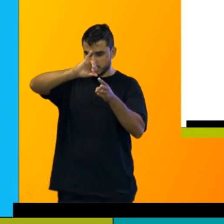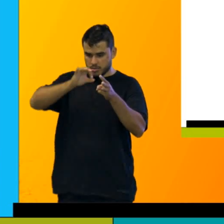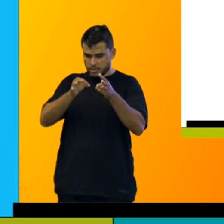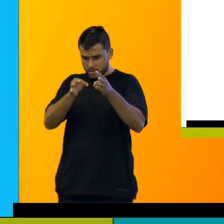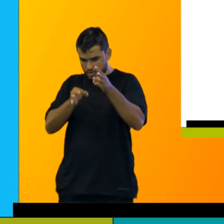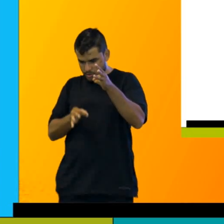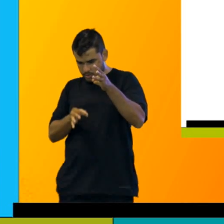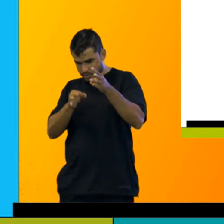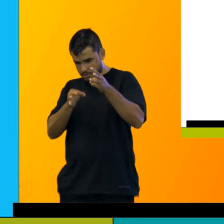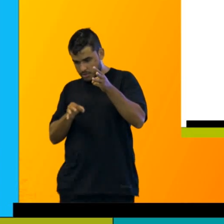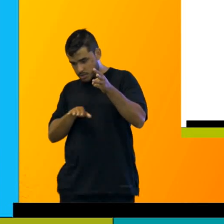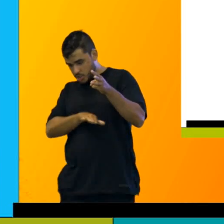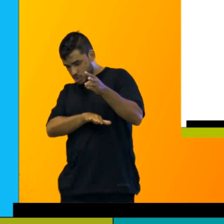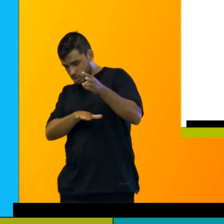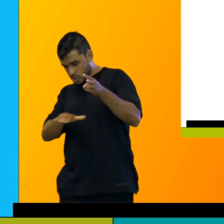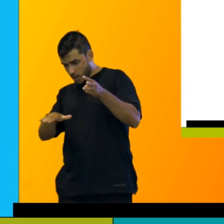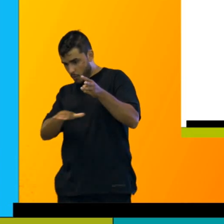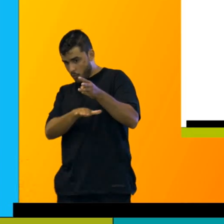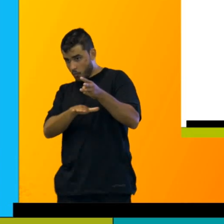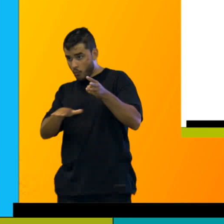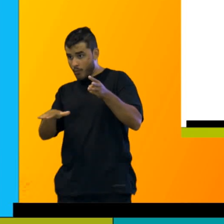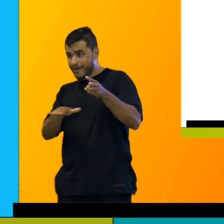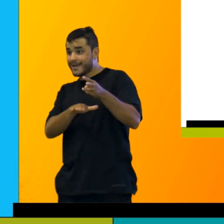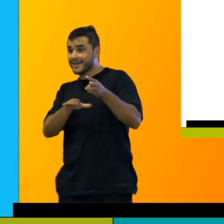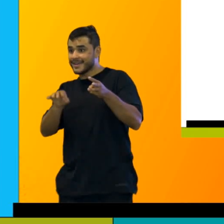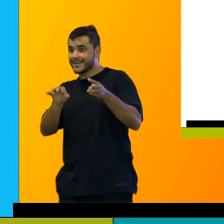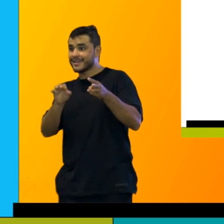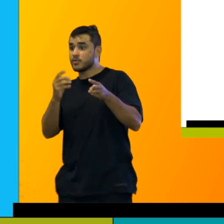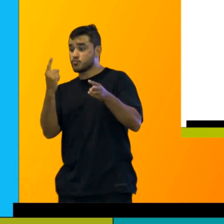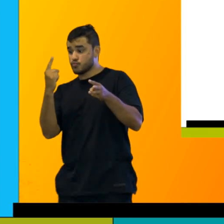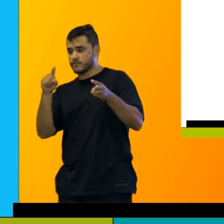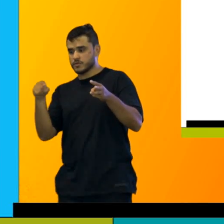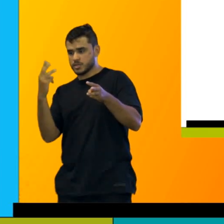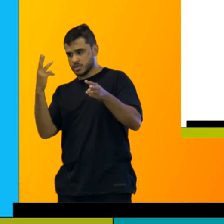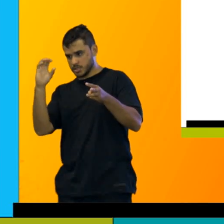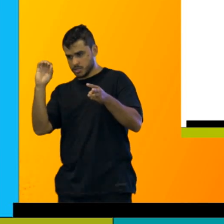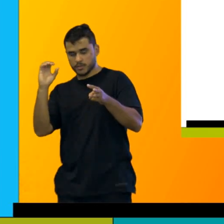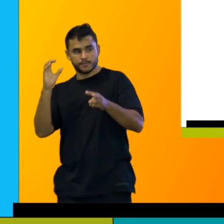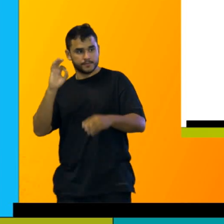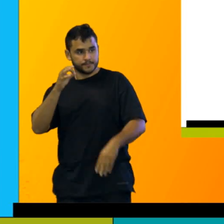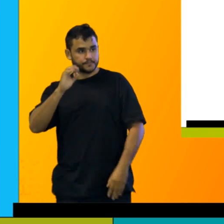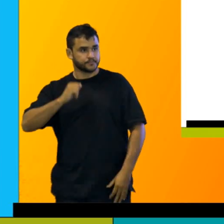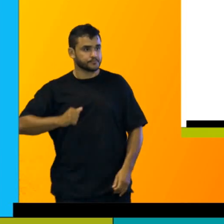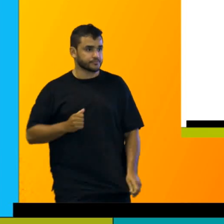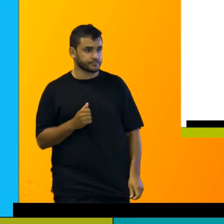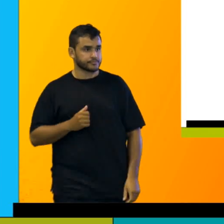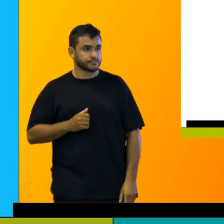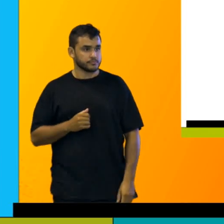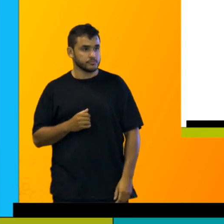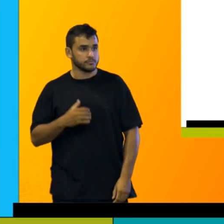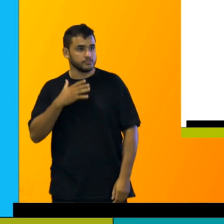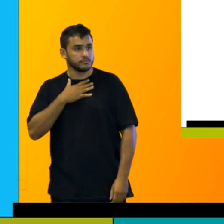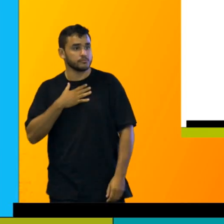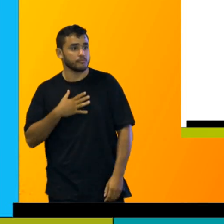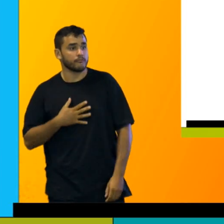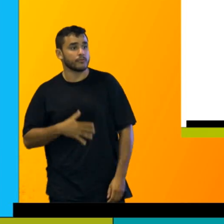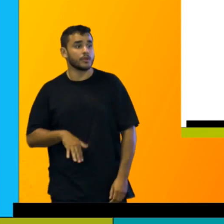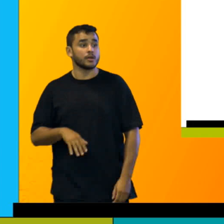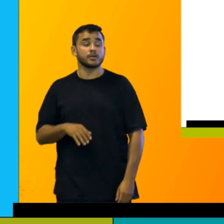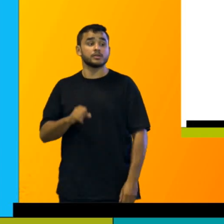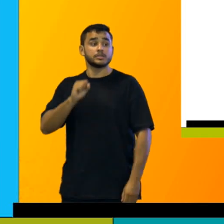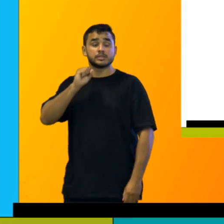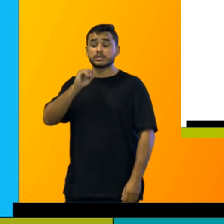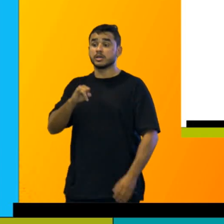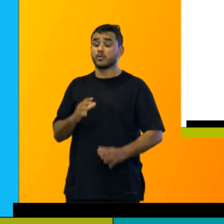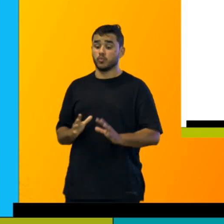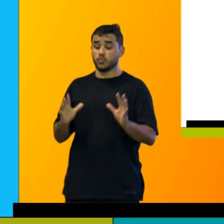círculos aí. E depois vem o teto lá do negócio, né? Então 1,30, né? Perfeito. Então eu já sei que para eu calcular a altura